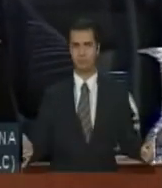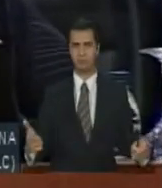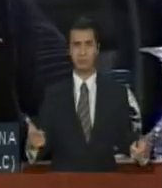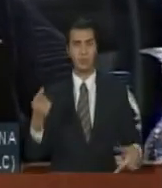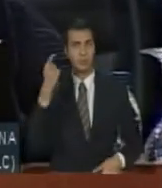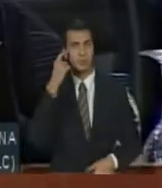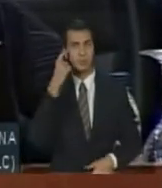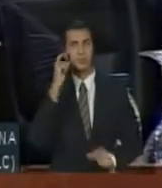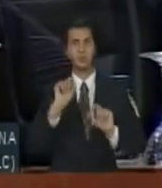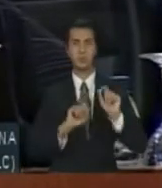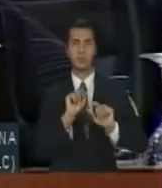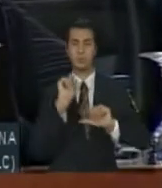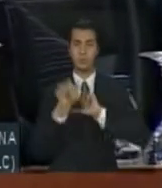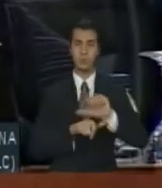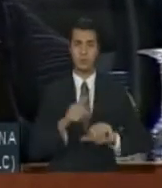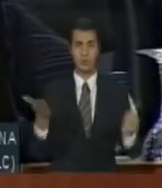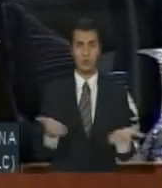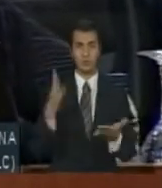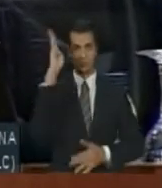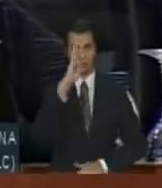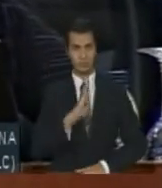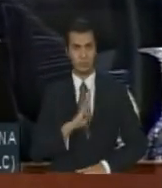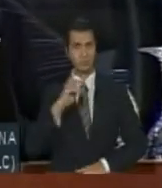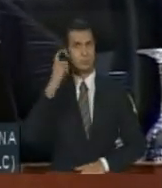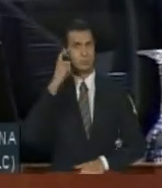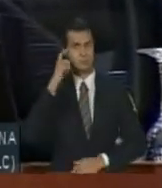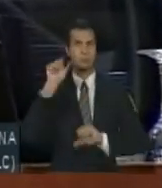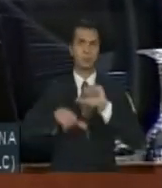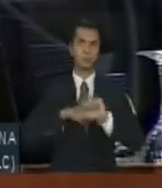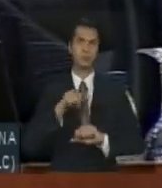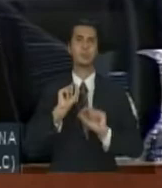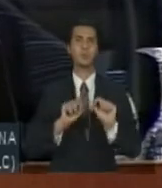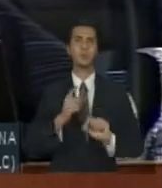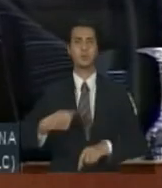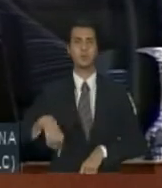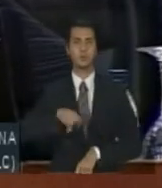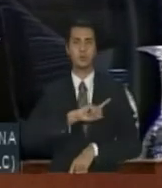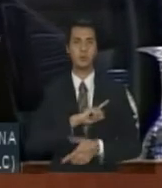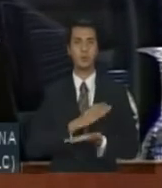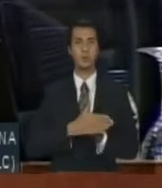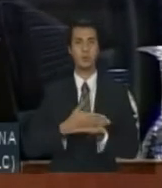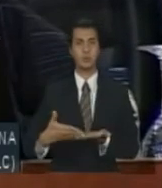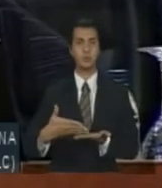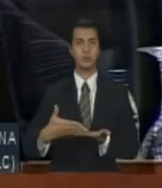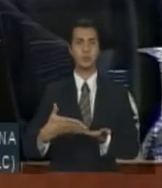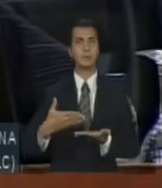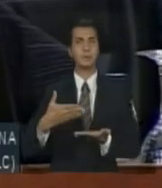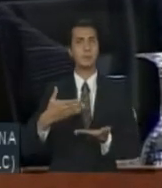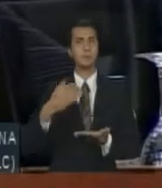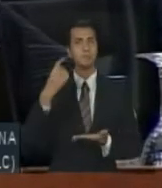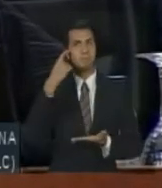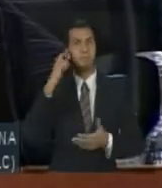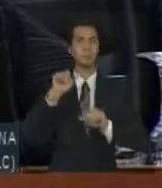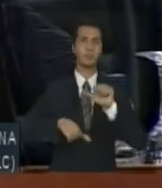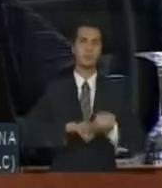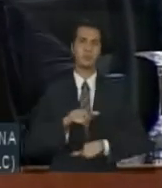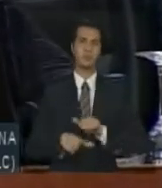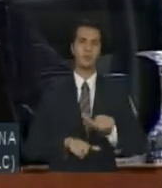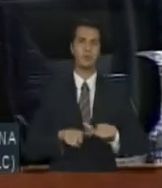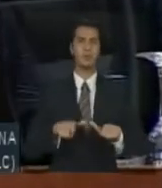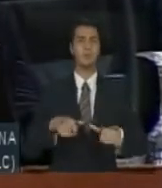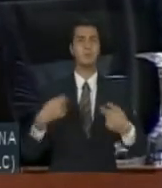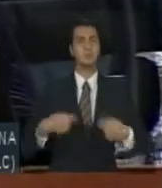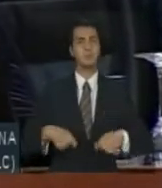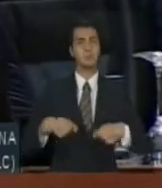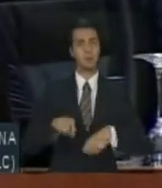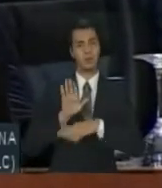no pensamento brasileiro ocorre quando nós concebemos que só era possível desenvolver